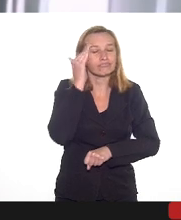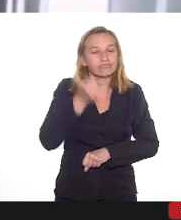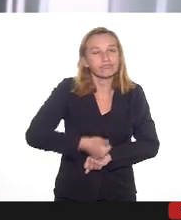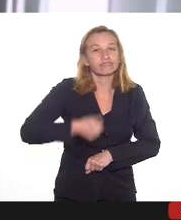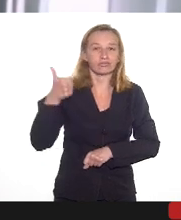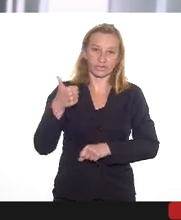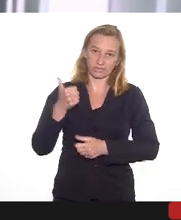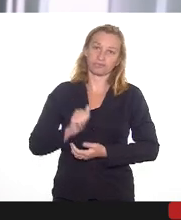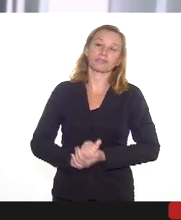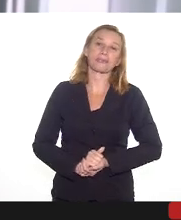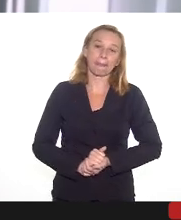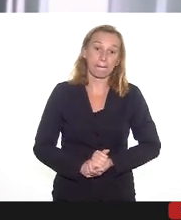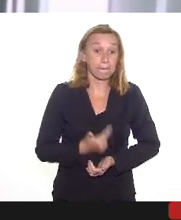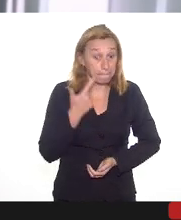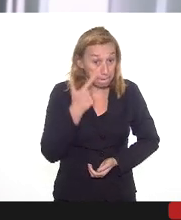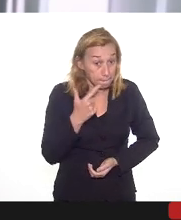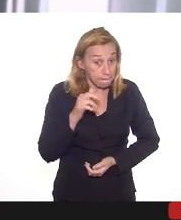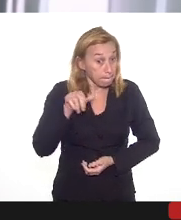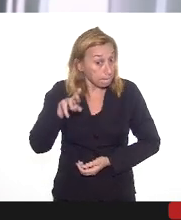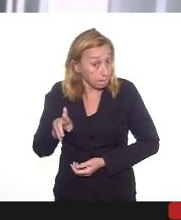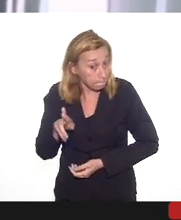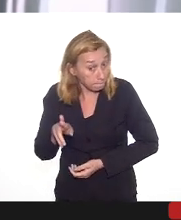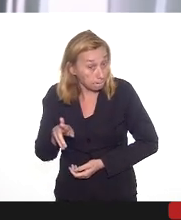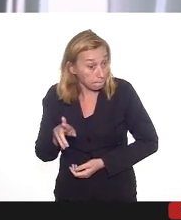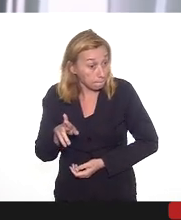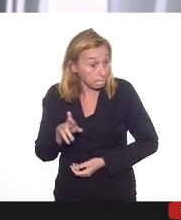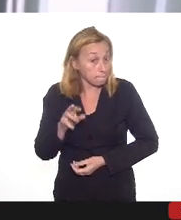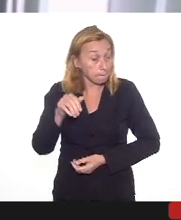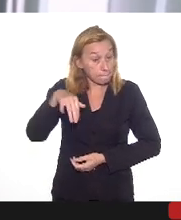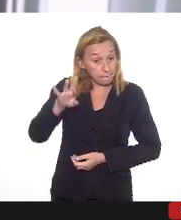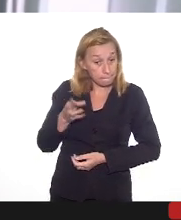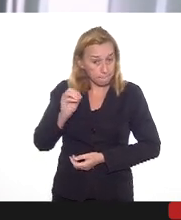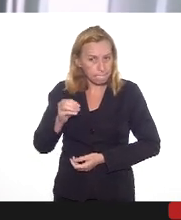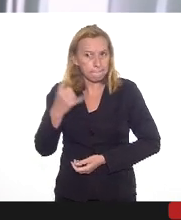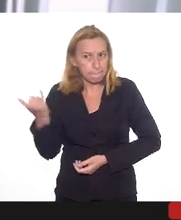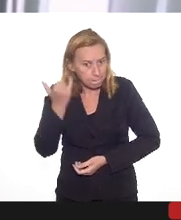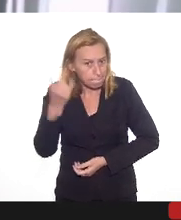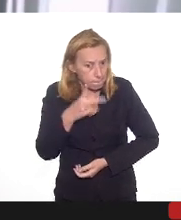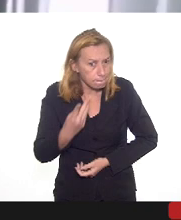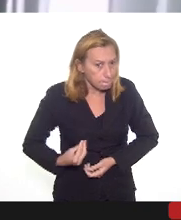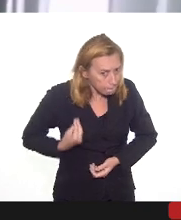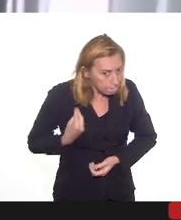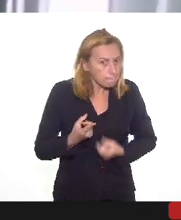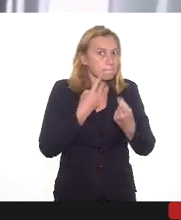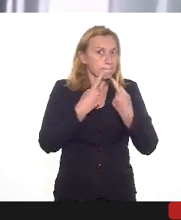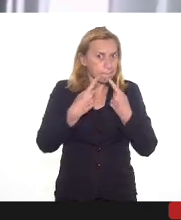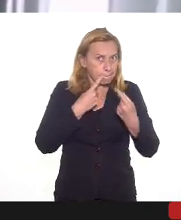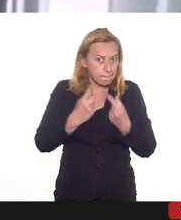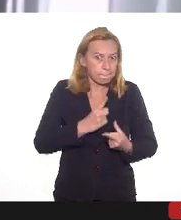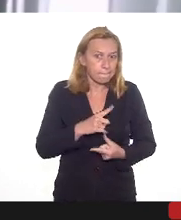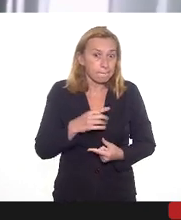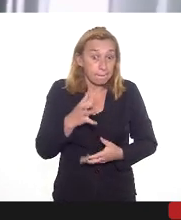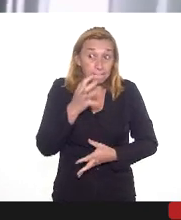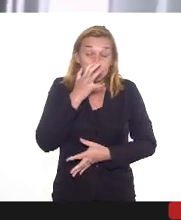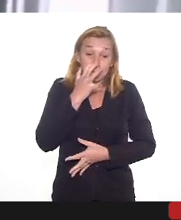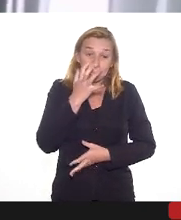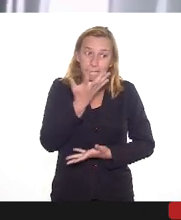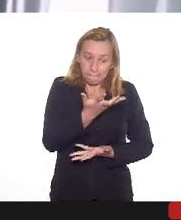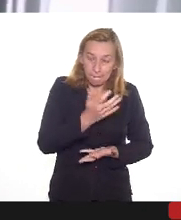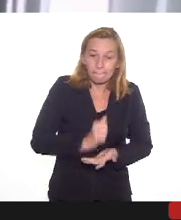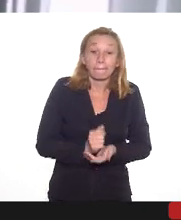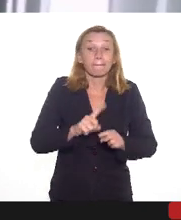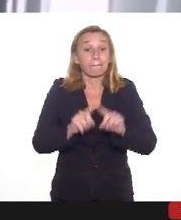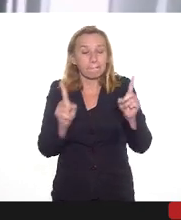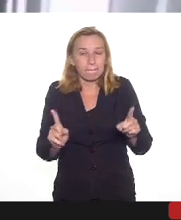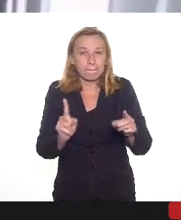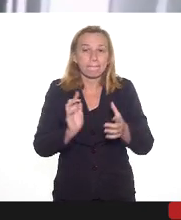melhor. Viu, procurador Marcos Vinícius? Muito importante a sua presença e a sua disponibilidade para o diálogo, que não me surpreende vindo do senhor. Mas,